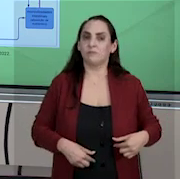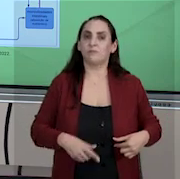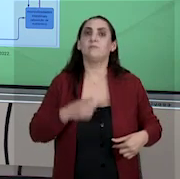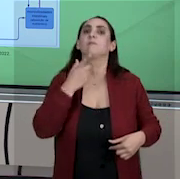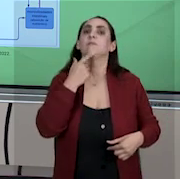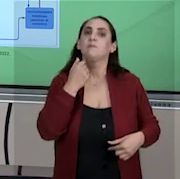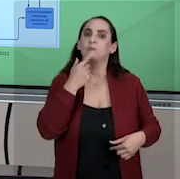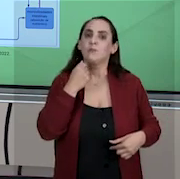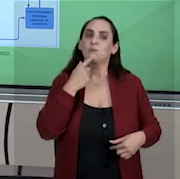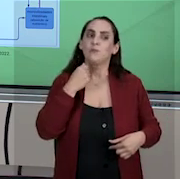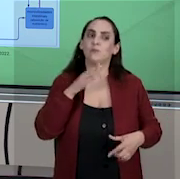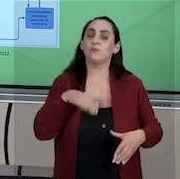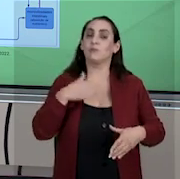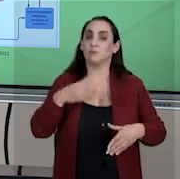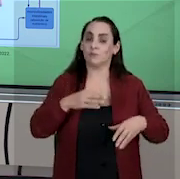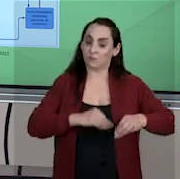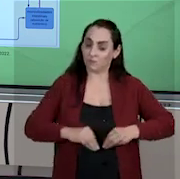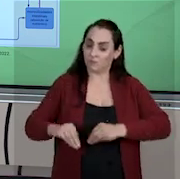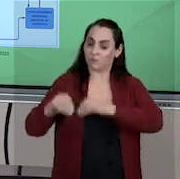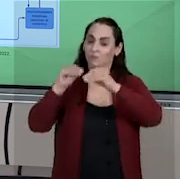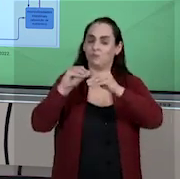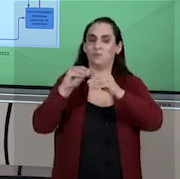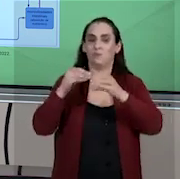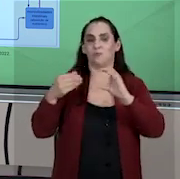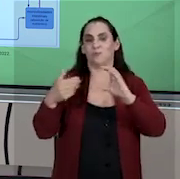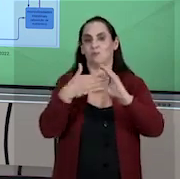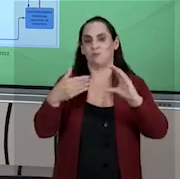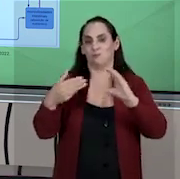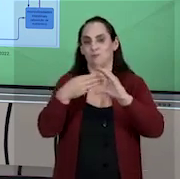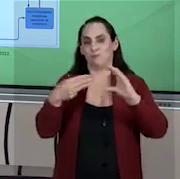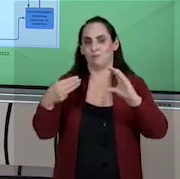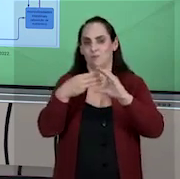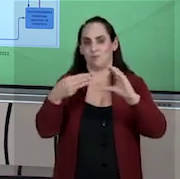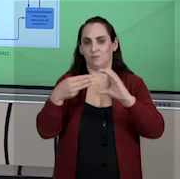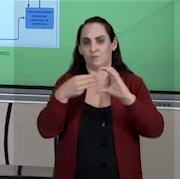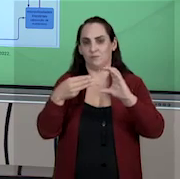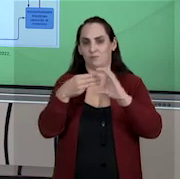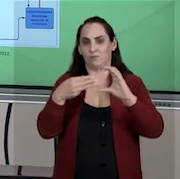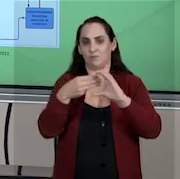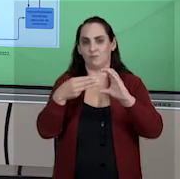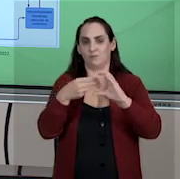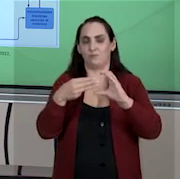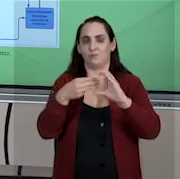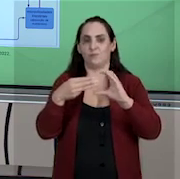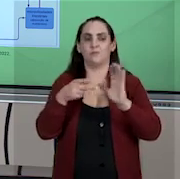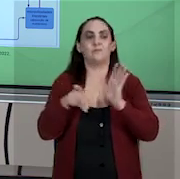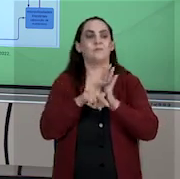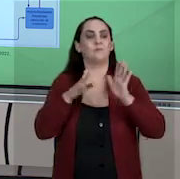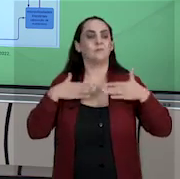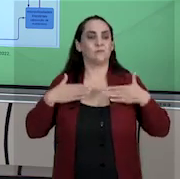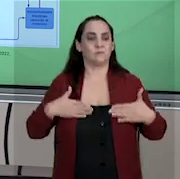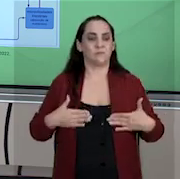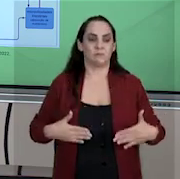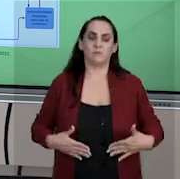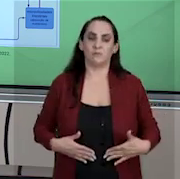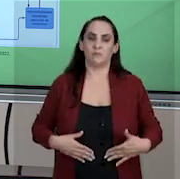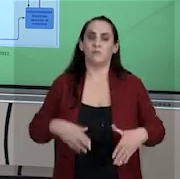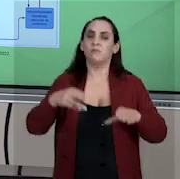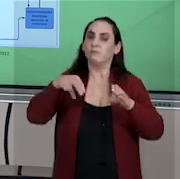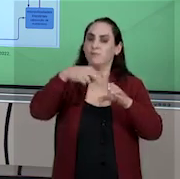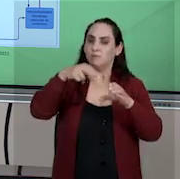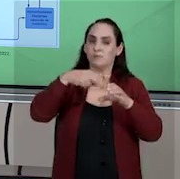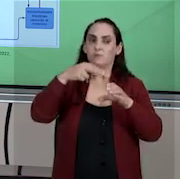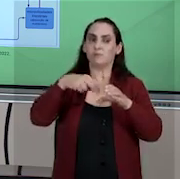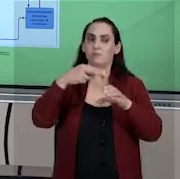passando e vai carrear isso para dentro das células do seu corpo. Olha só, eu falei dos nutrientes, que são os